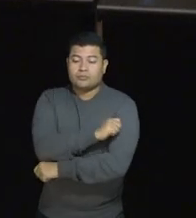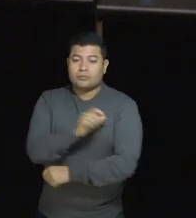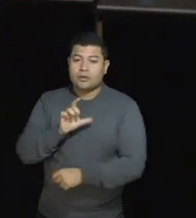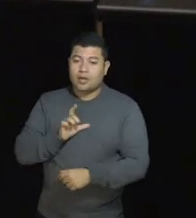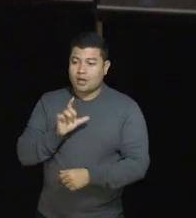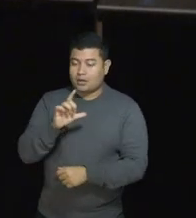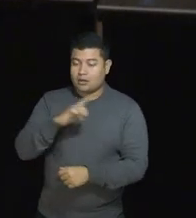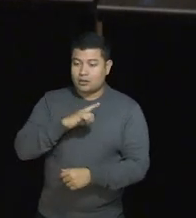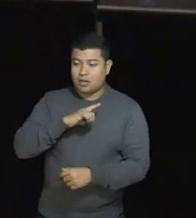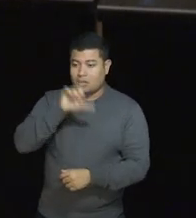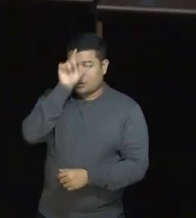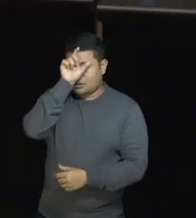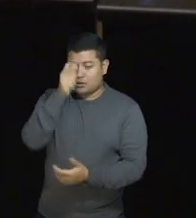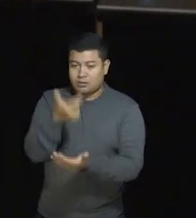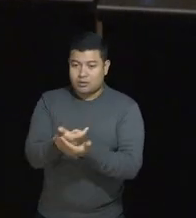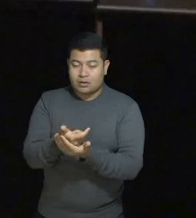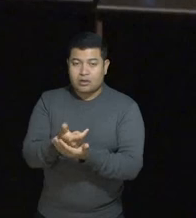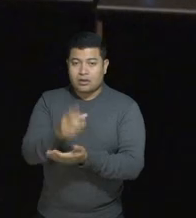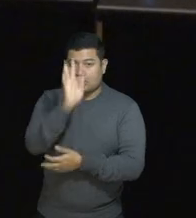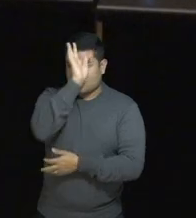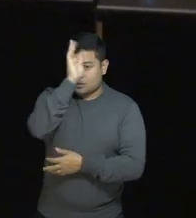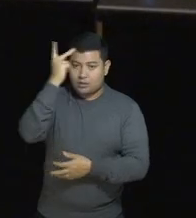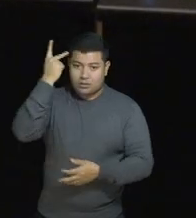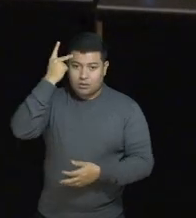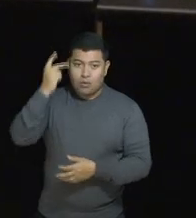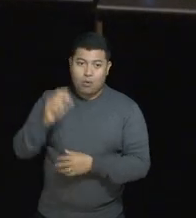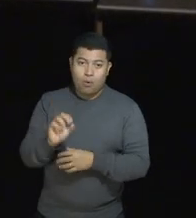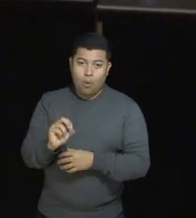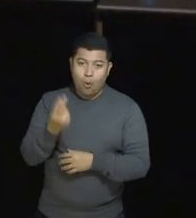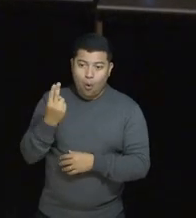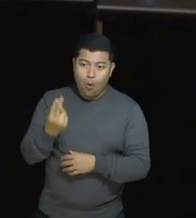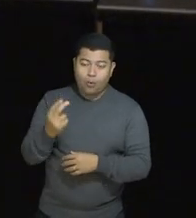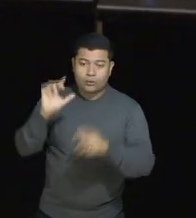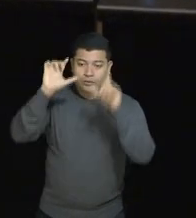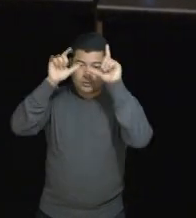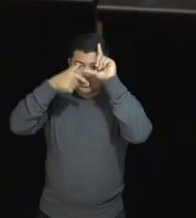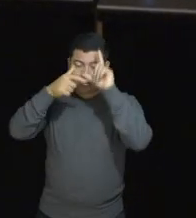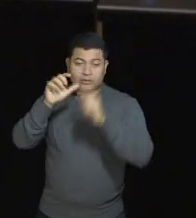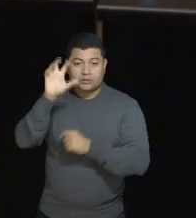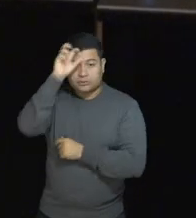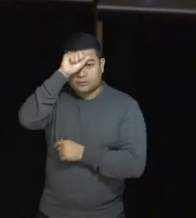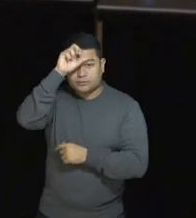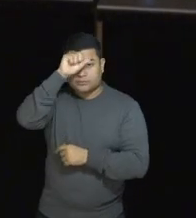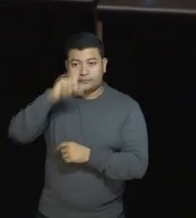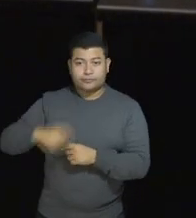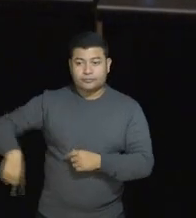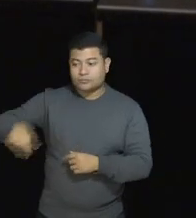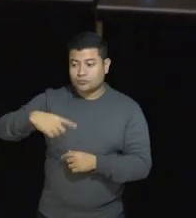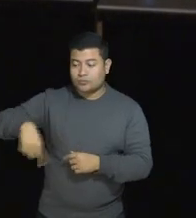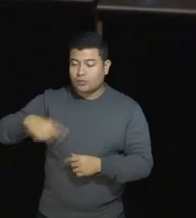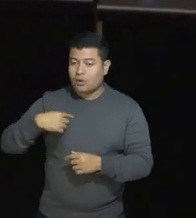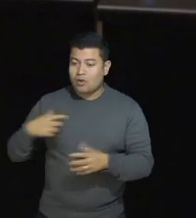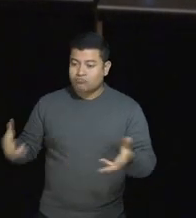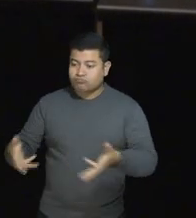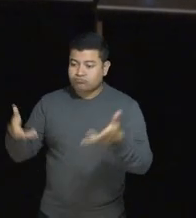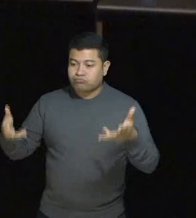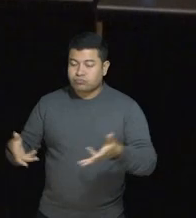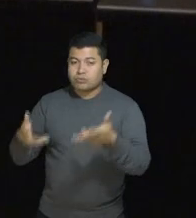TDAH e transtornos de aprendizagem. Então, a gente está nessa provocação também para que isso